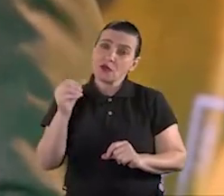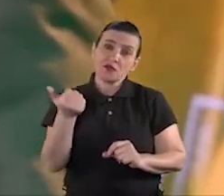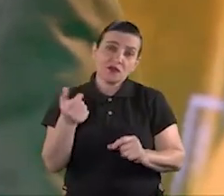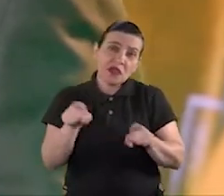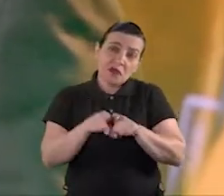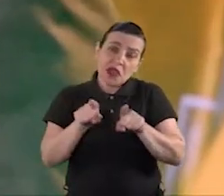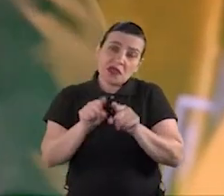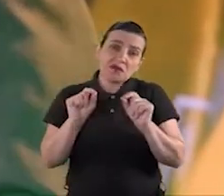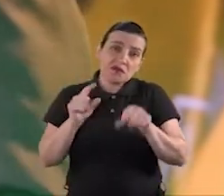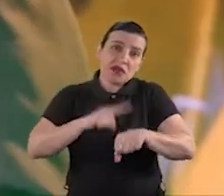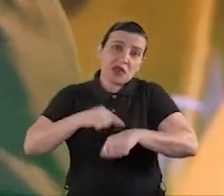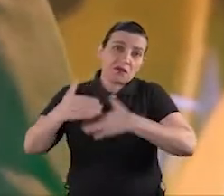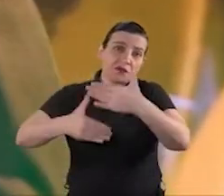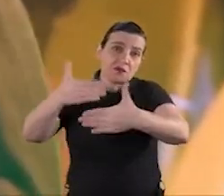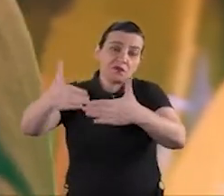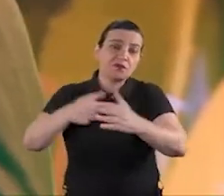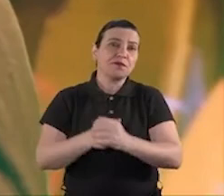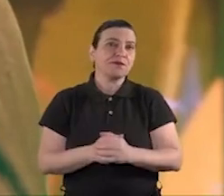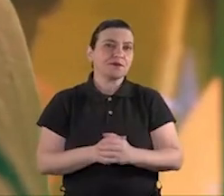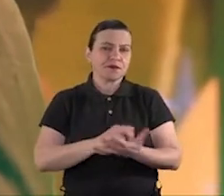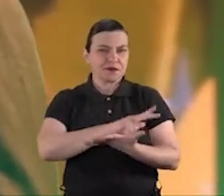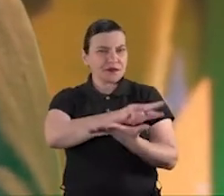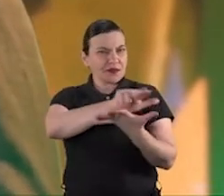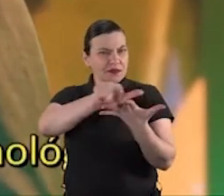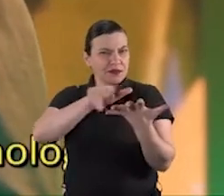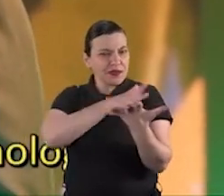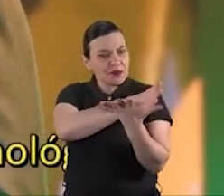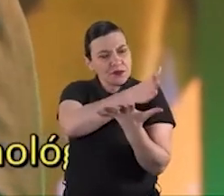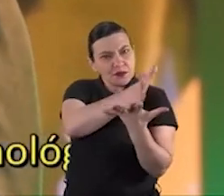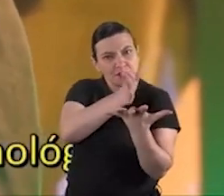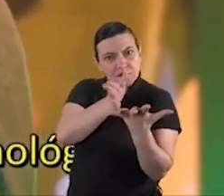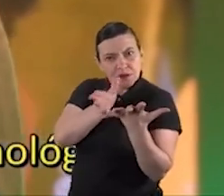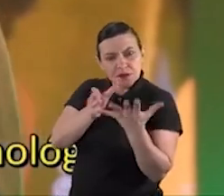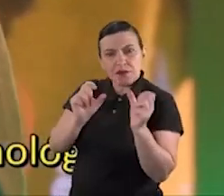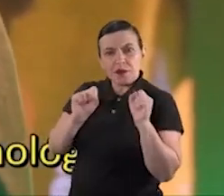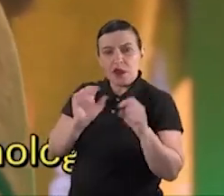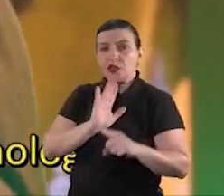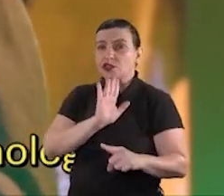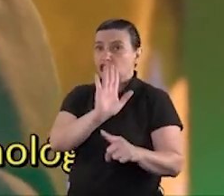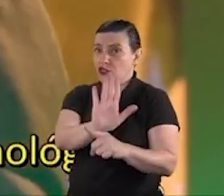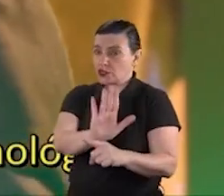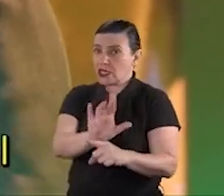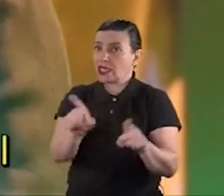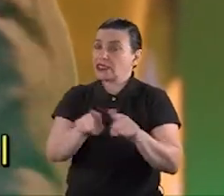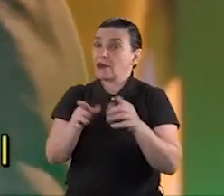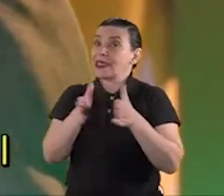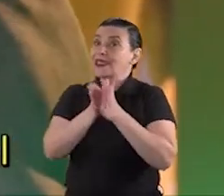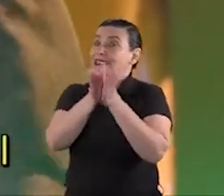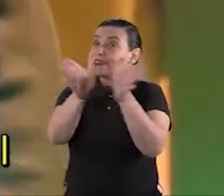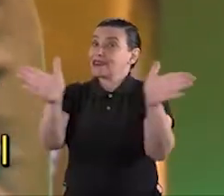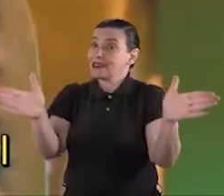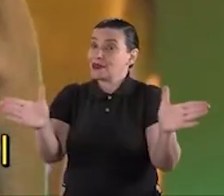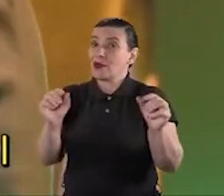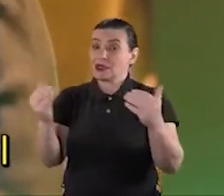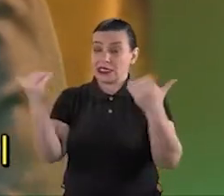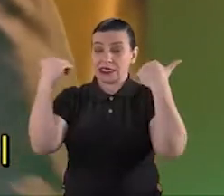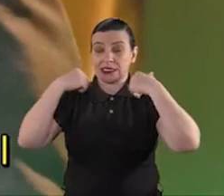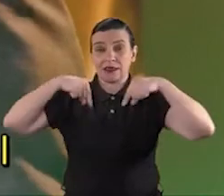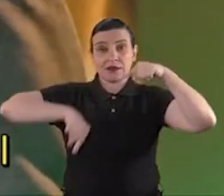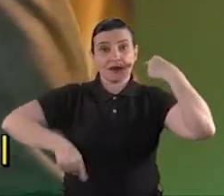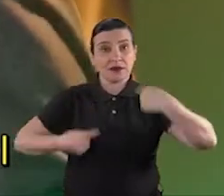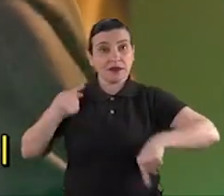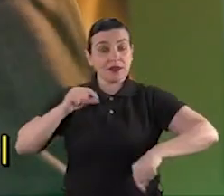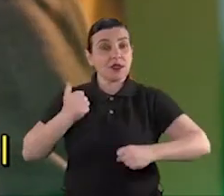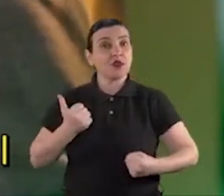no devido tempo em múltiplas vias bioquímicas por uma gama mais Ampla de resposta imunológica e o